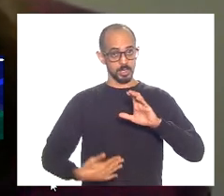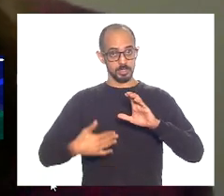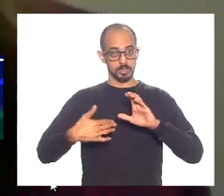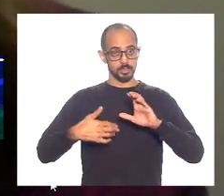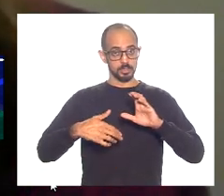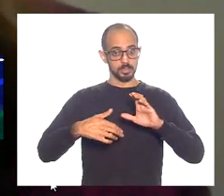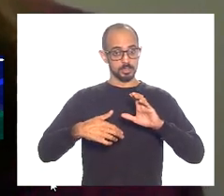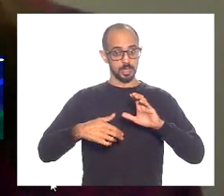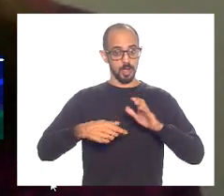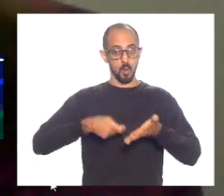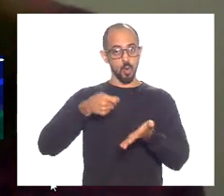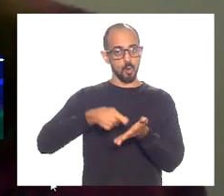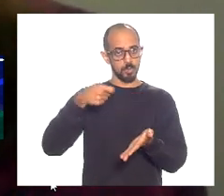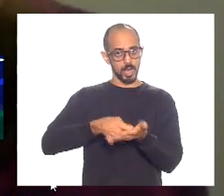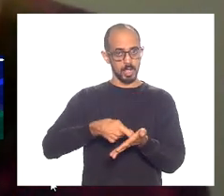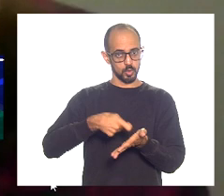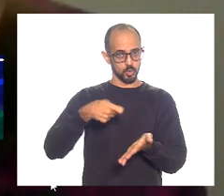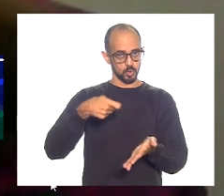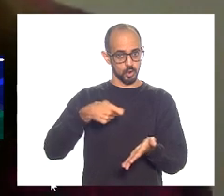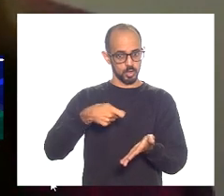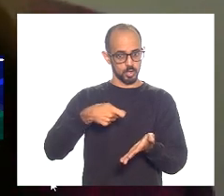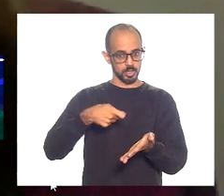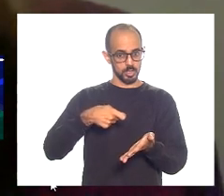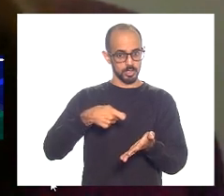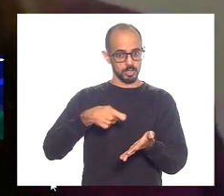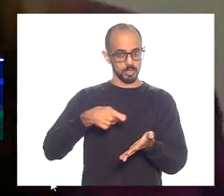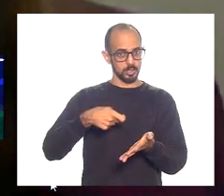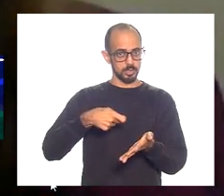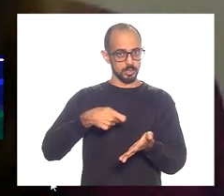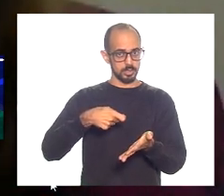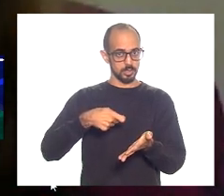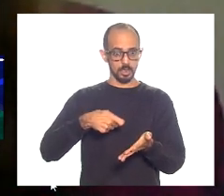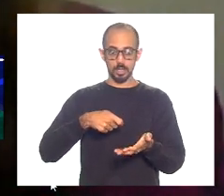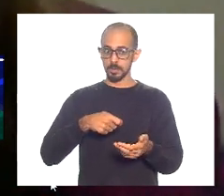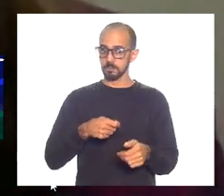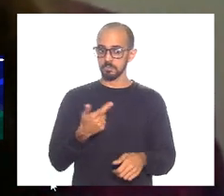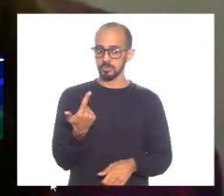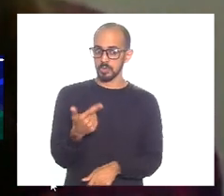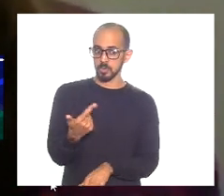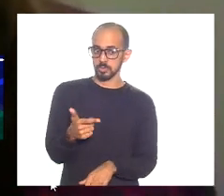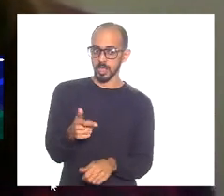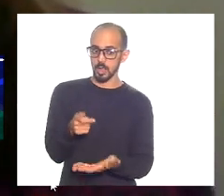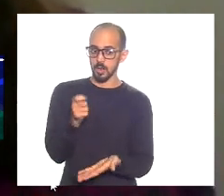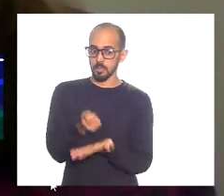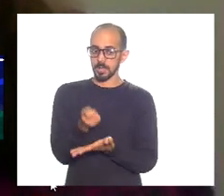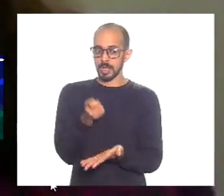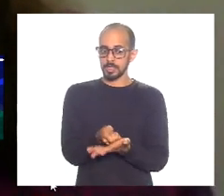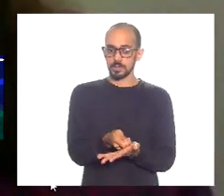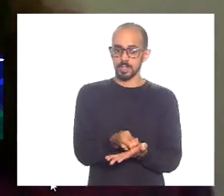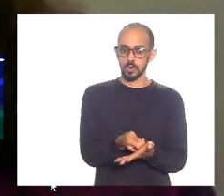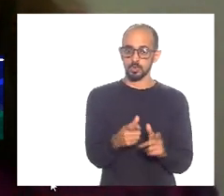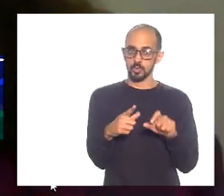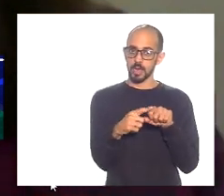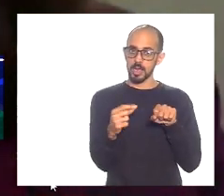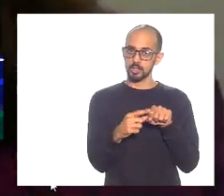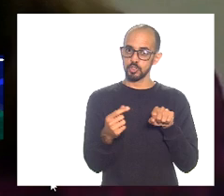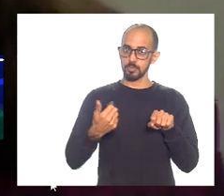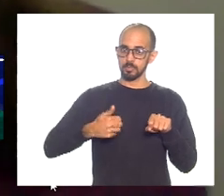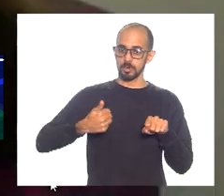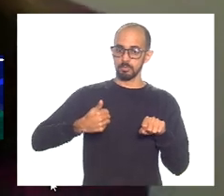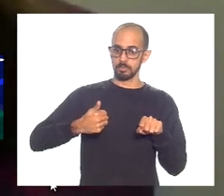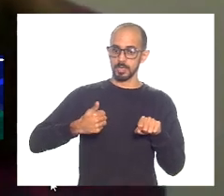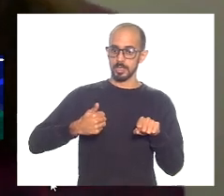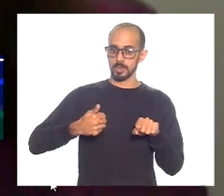facultativo, ela é obrigatória, e nada impediria que o artigo 1º considerasse esta